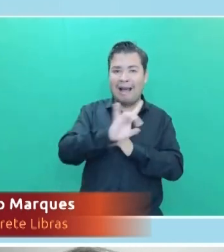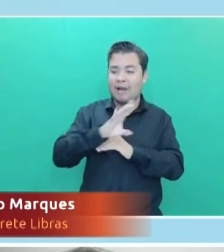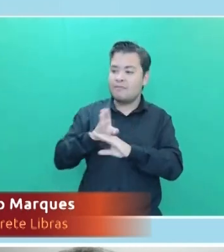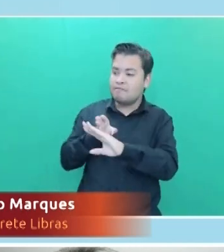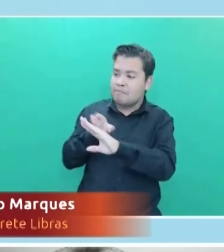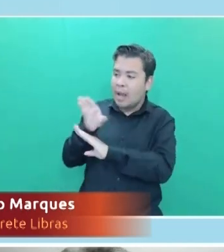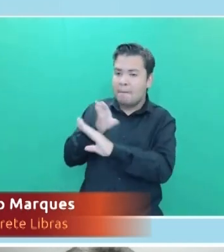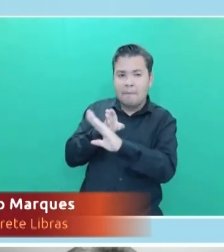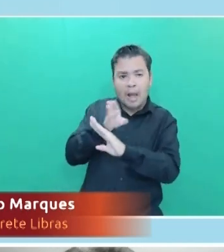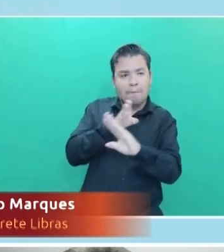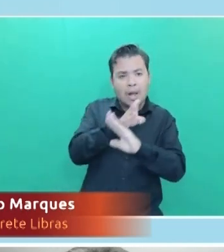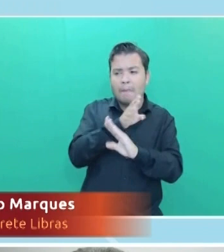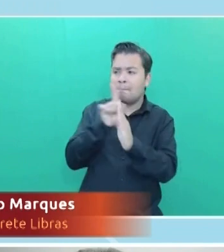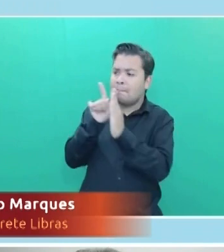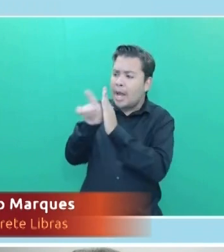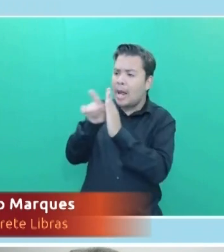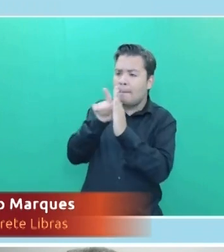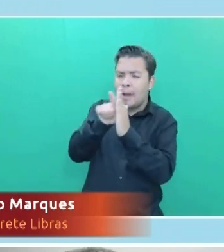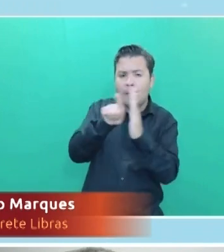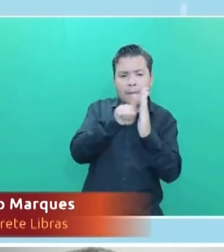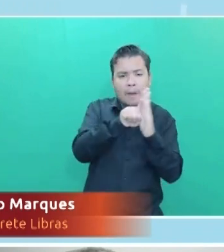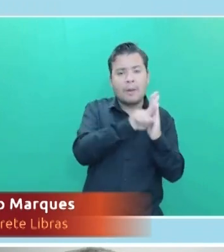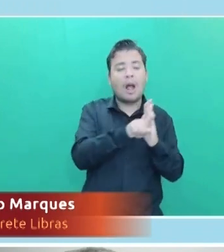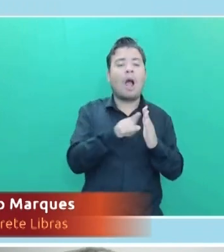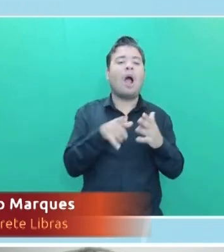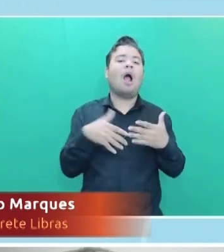sim, a gente